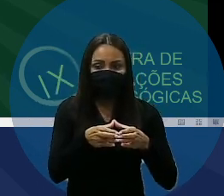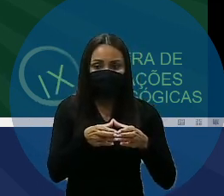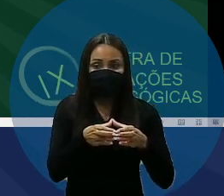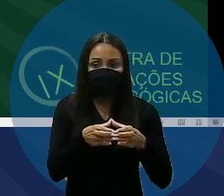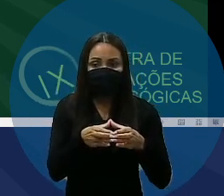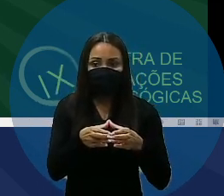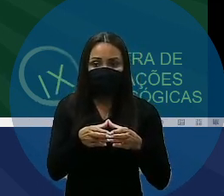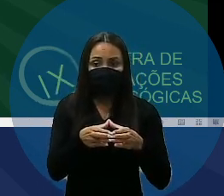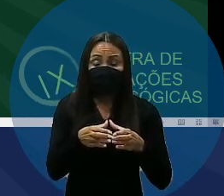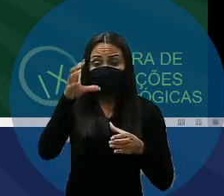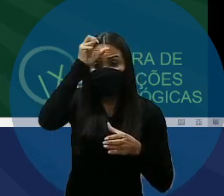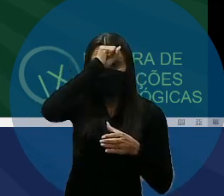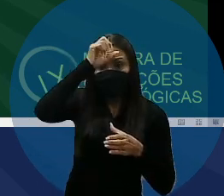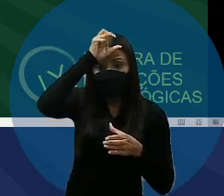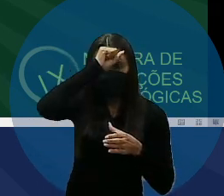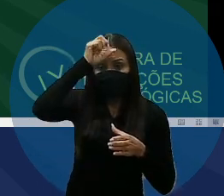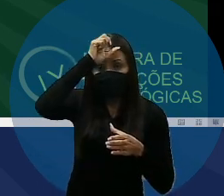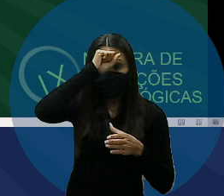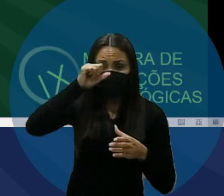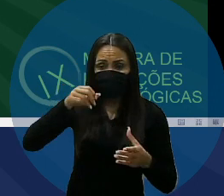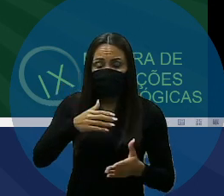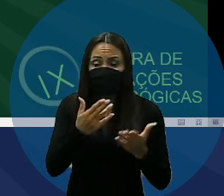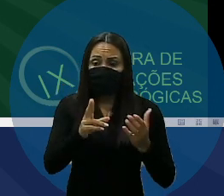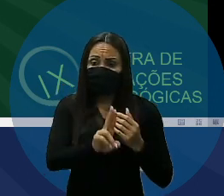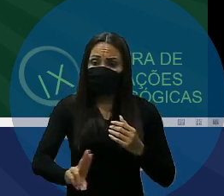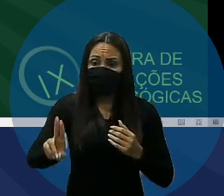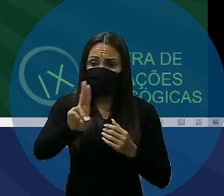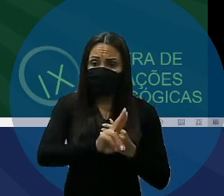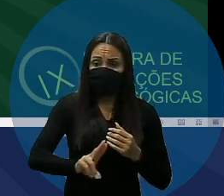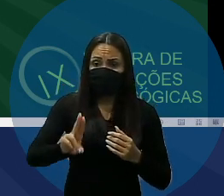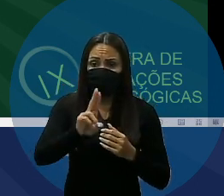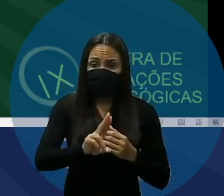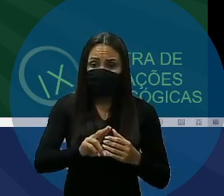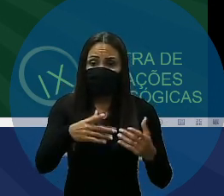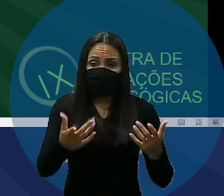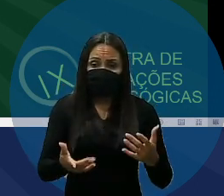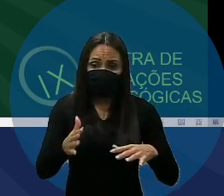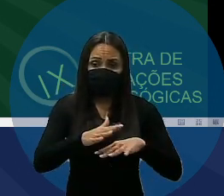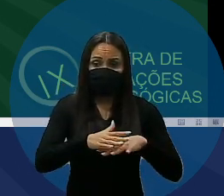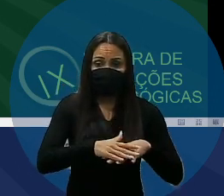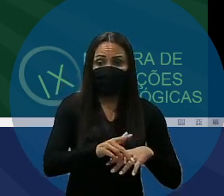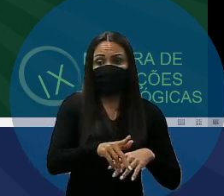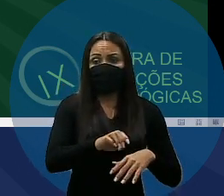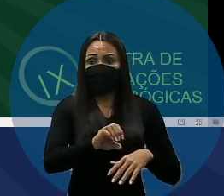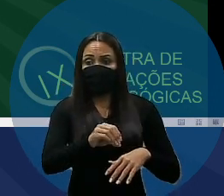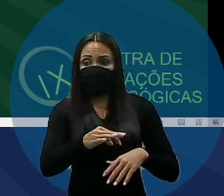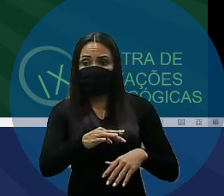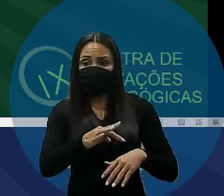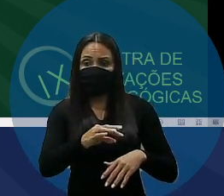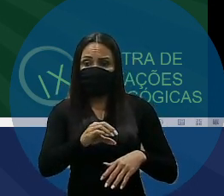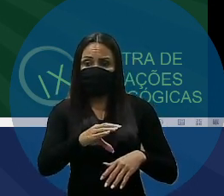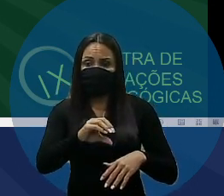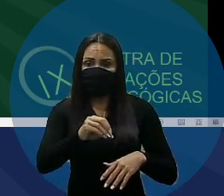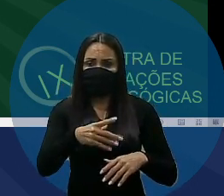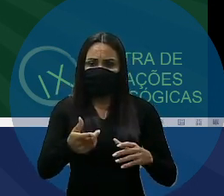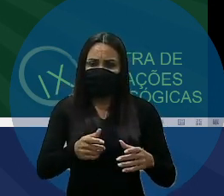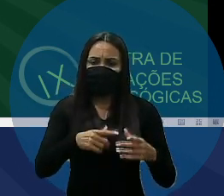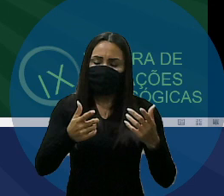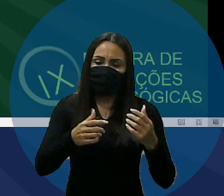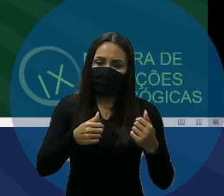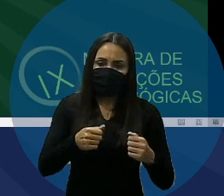O aprendizado sobre as definições e uso de instrumentos geométricos, olha, teve um momento lá que eles tinham que construir